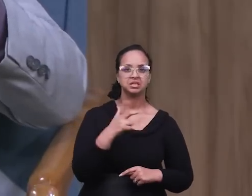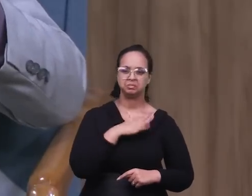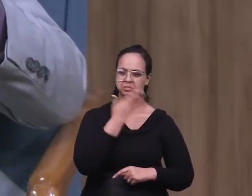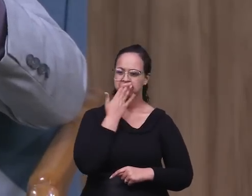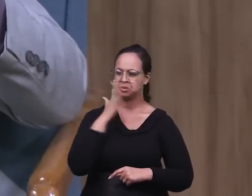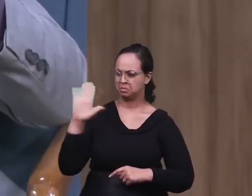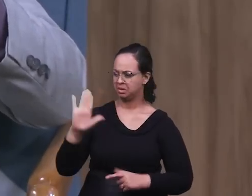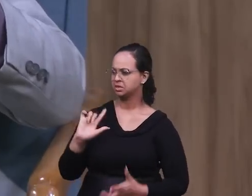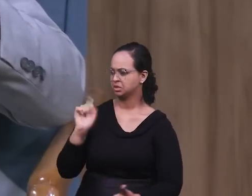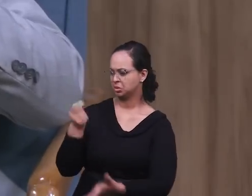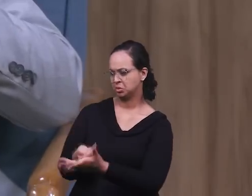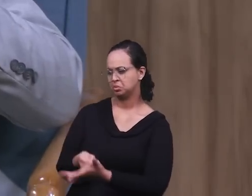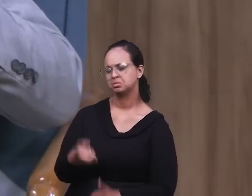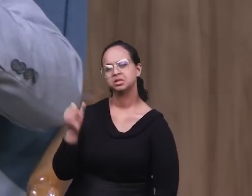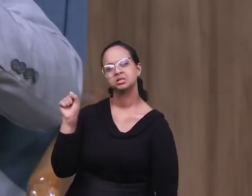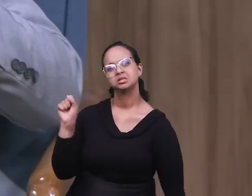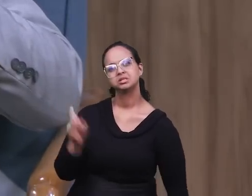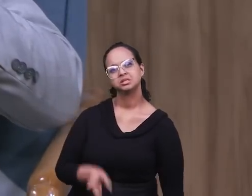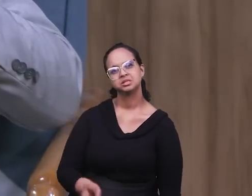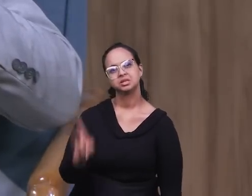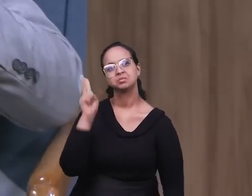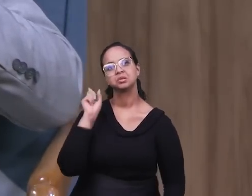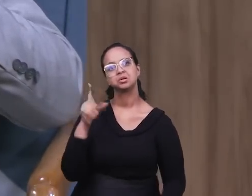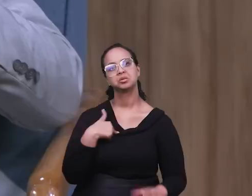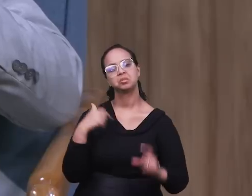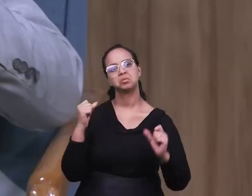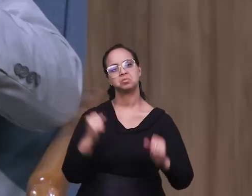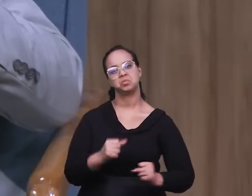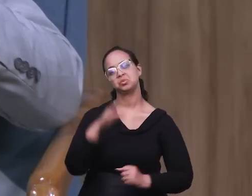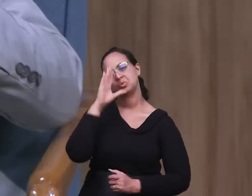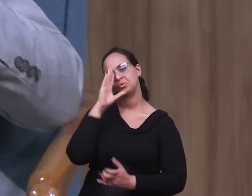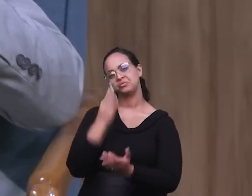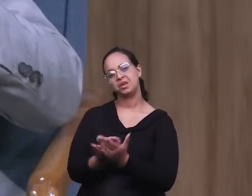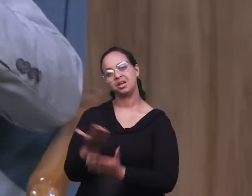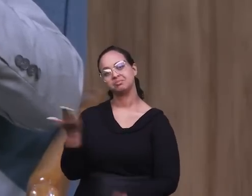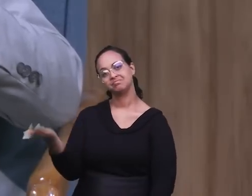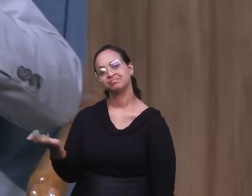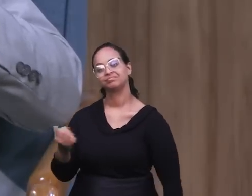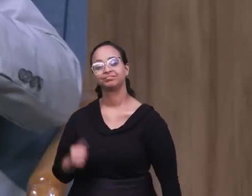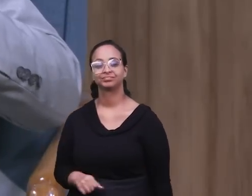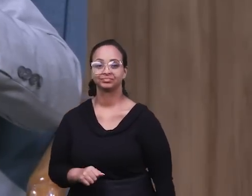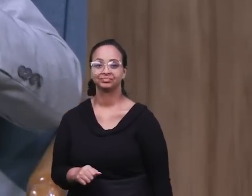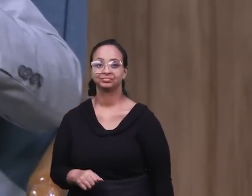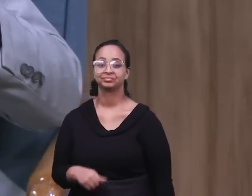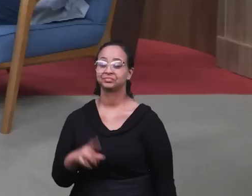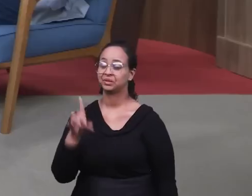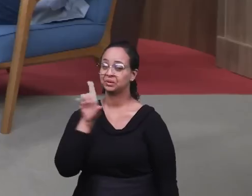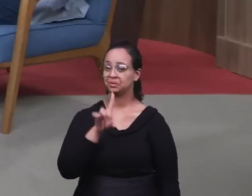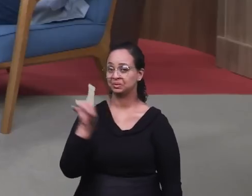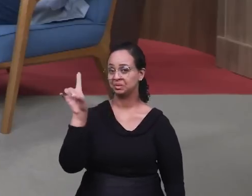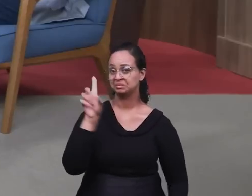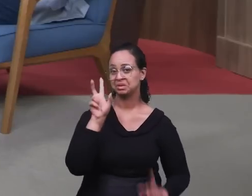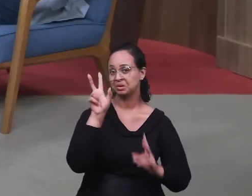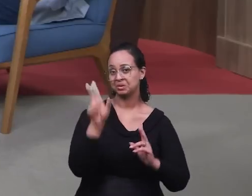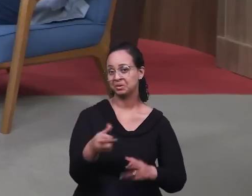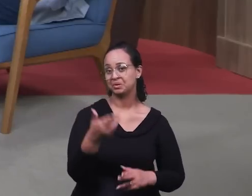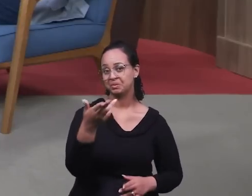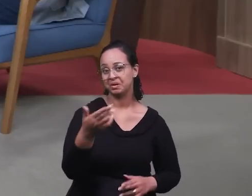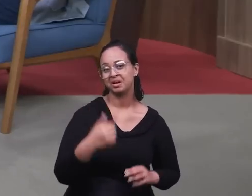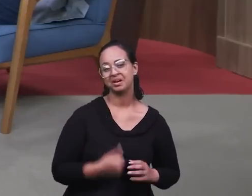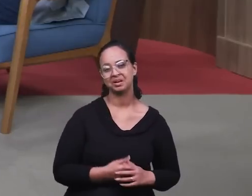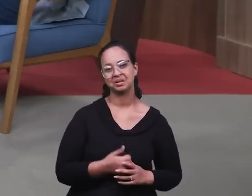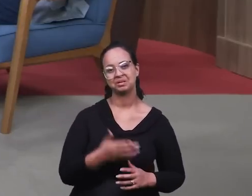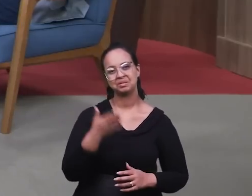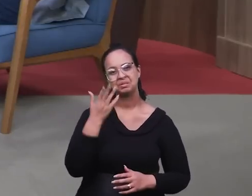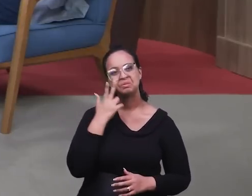eles sempre cumpriam as promessas que me faziam e eu sempre pude confiar neles. Com Deus é a